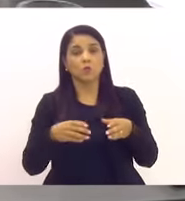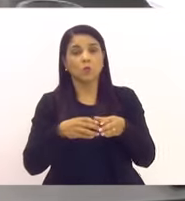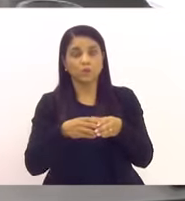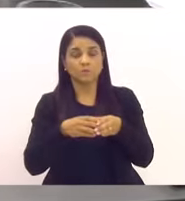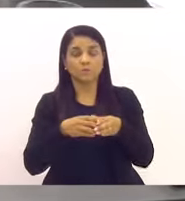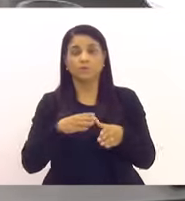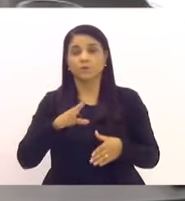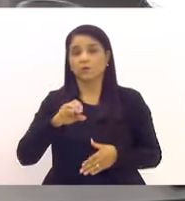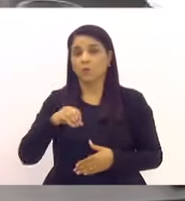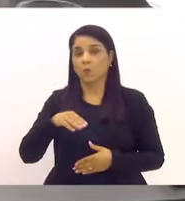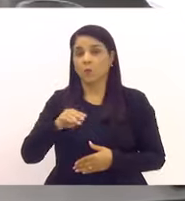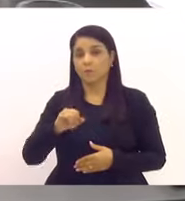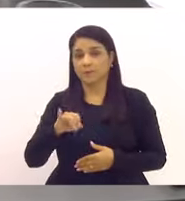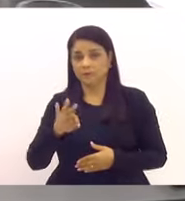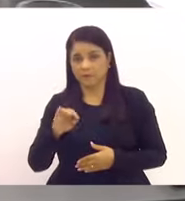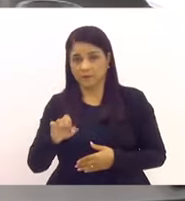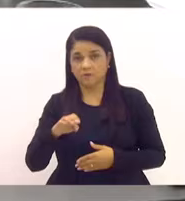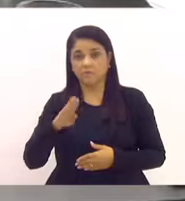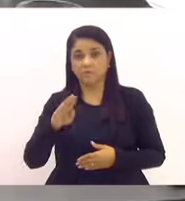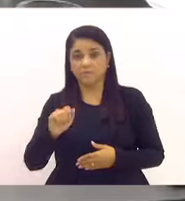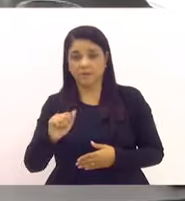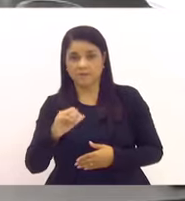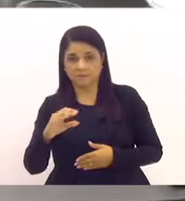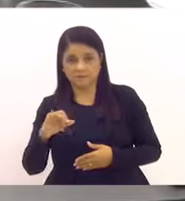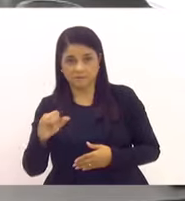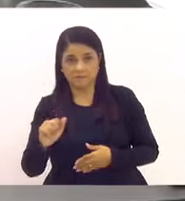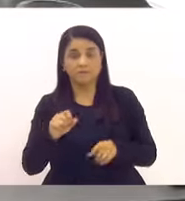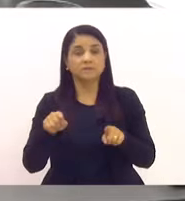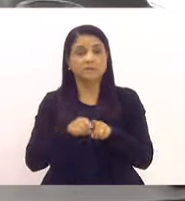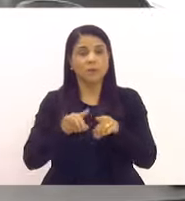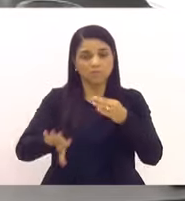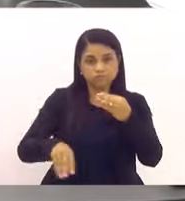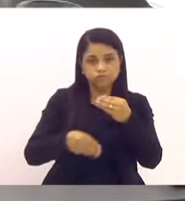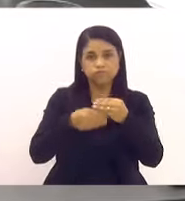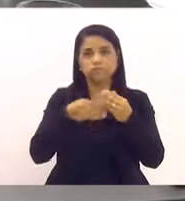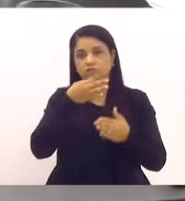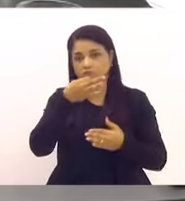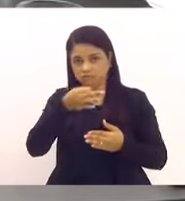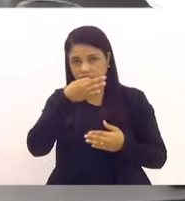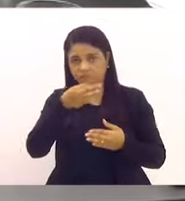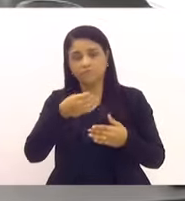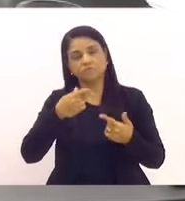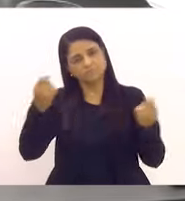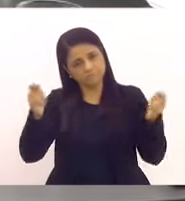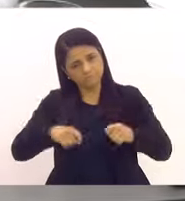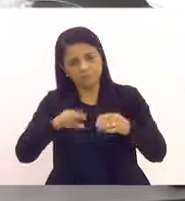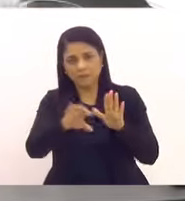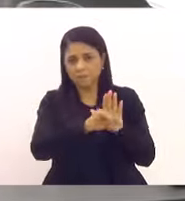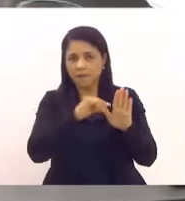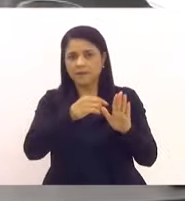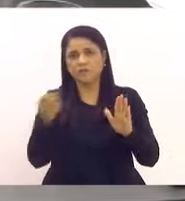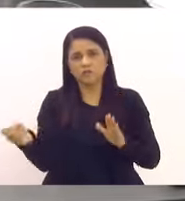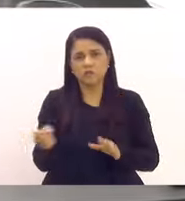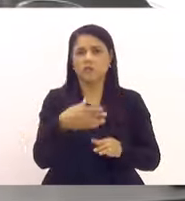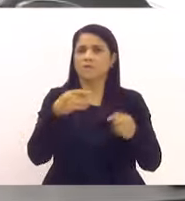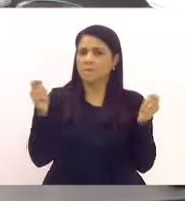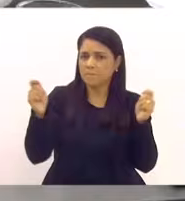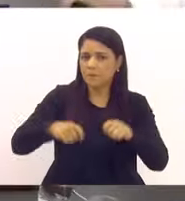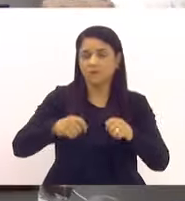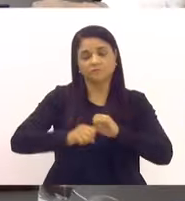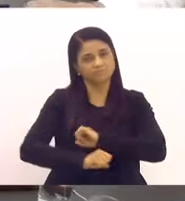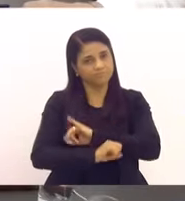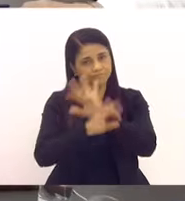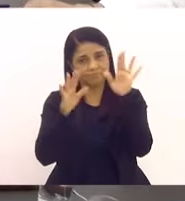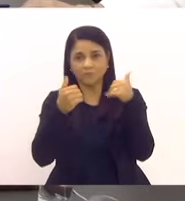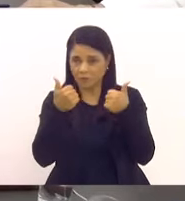várias das sugestões que eles deram foram incorporadas, sem prejuízo que ainda podem ser feitas novas emendas. Então, era esse o esclarecimento.